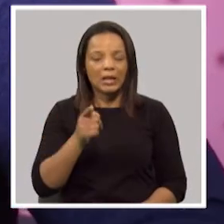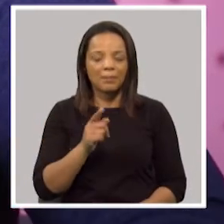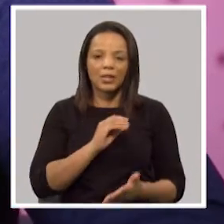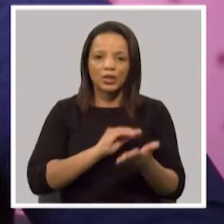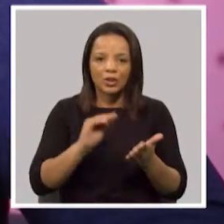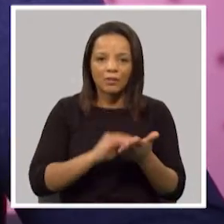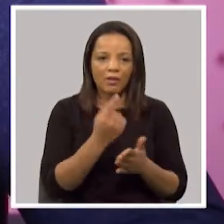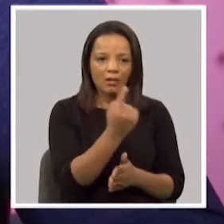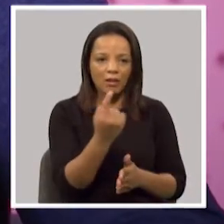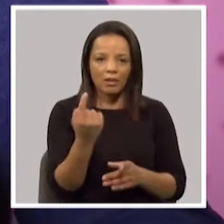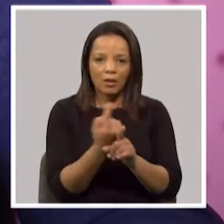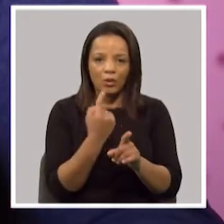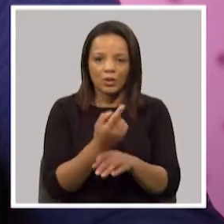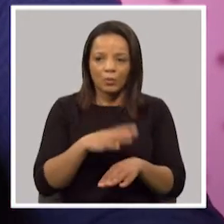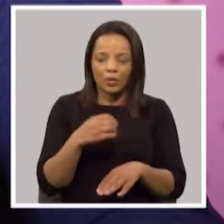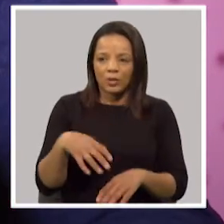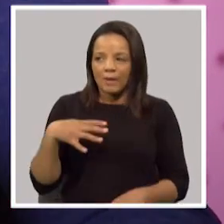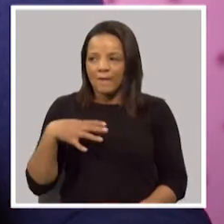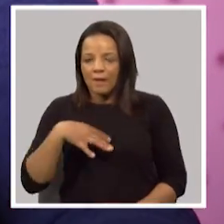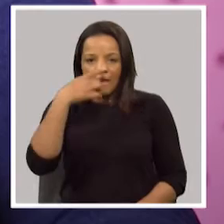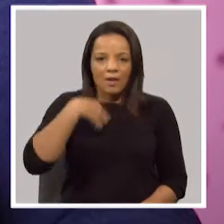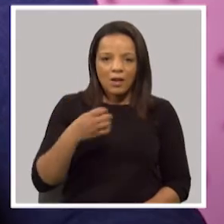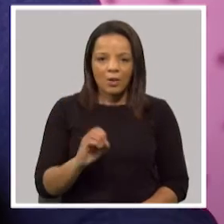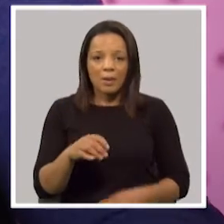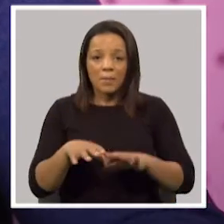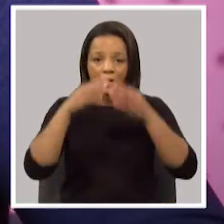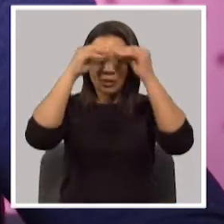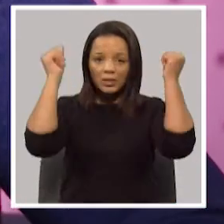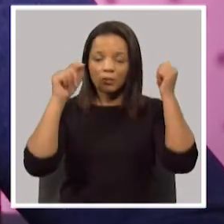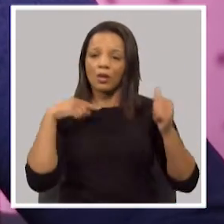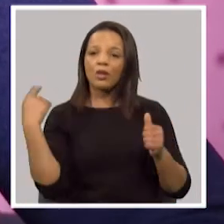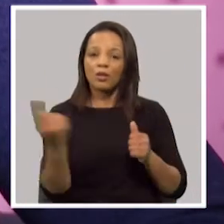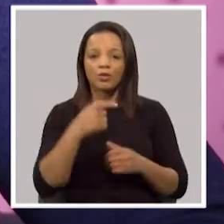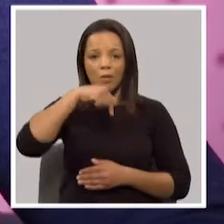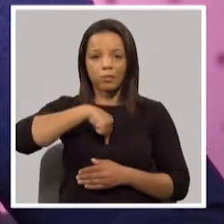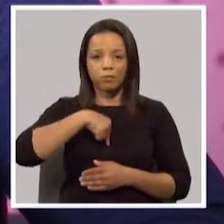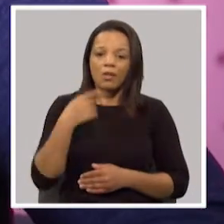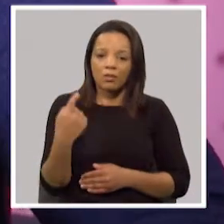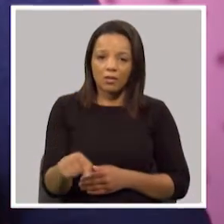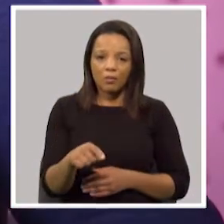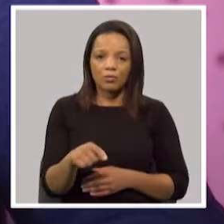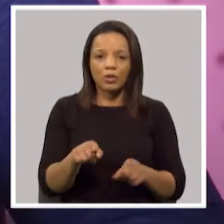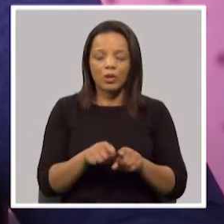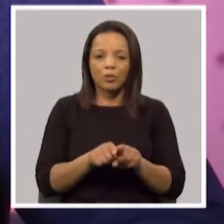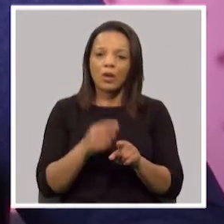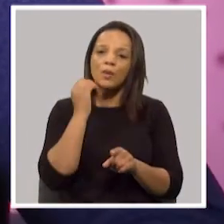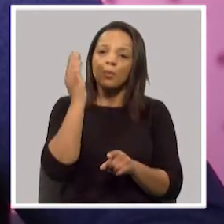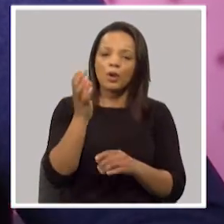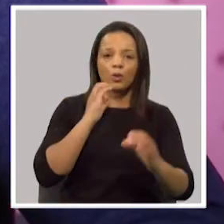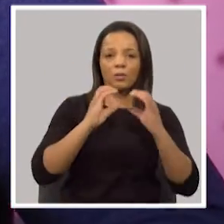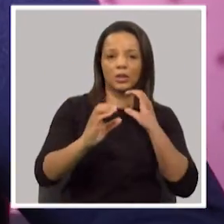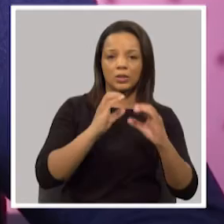cada palavra daquilo que vamos dizer, com medo para nada falhar. Mas esquecemos que nós temos o dom da comunicação, nós nascemos a conversar e